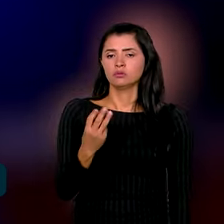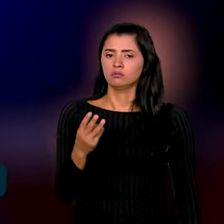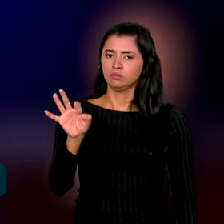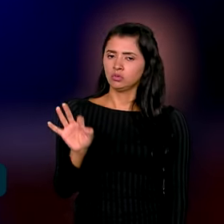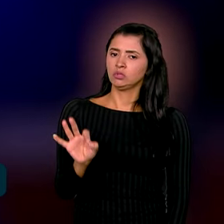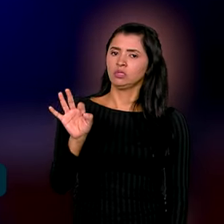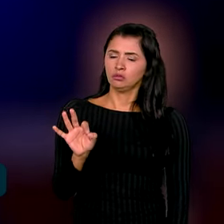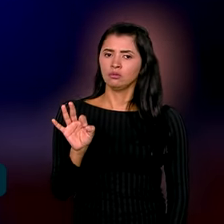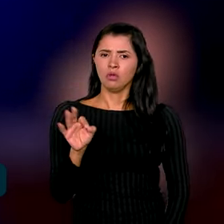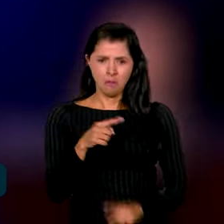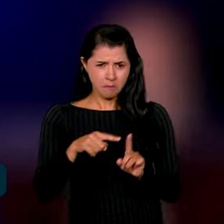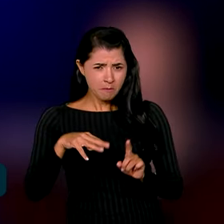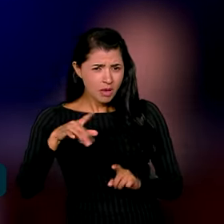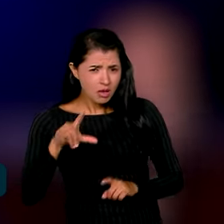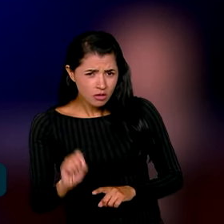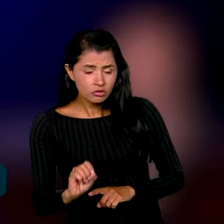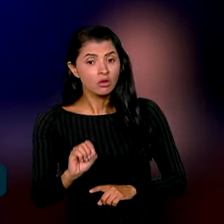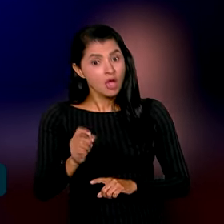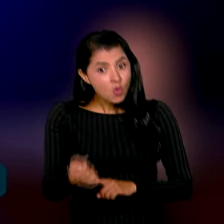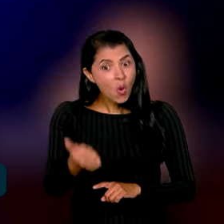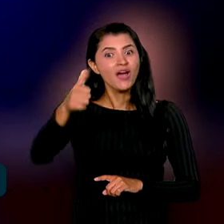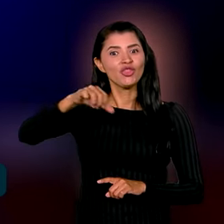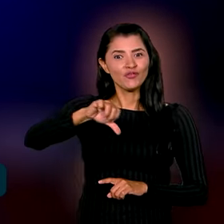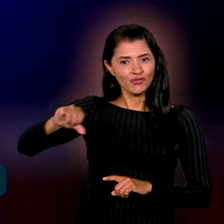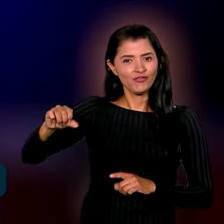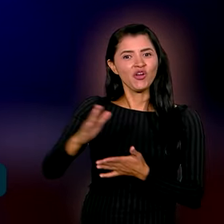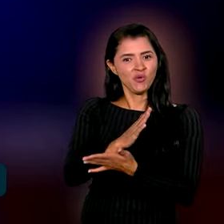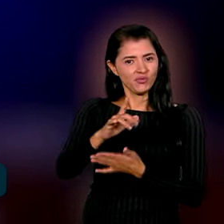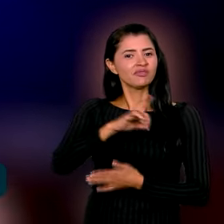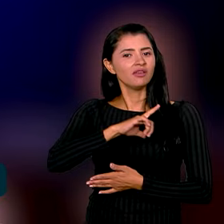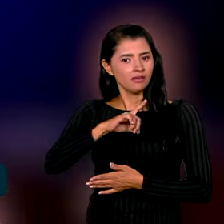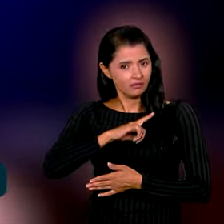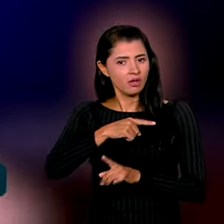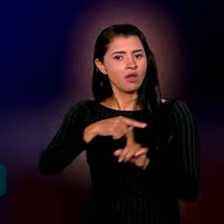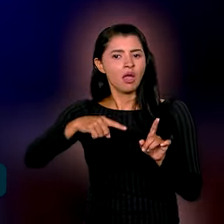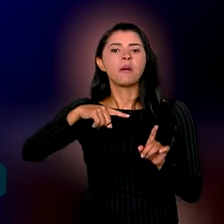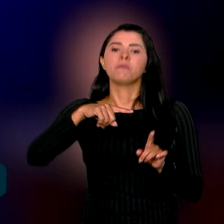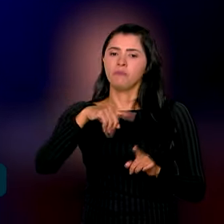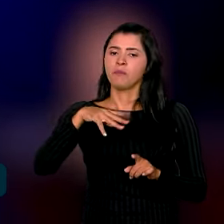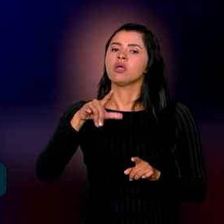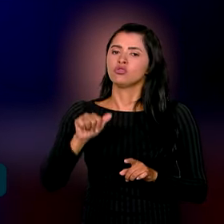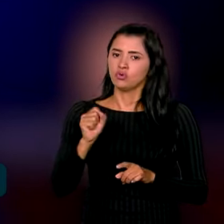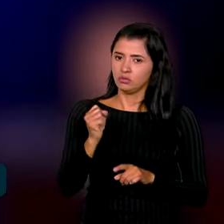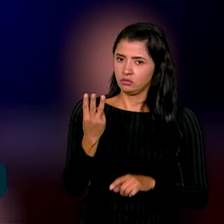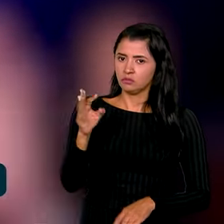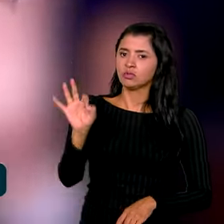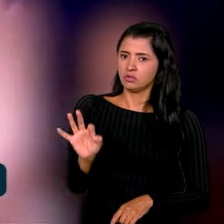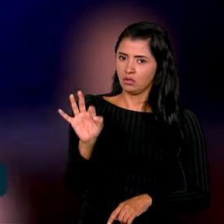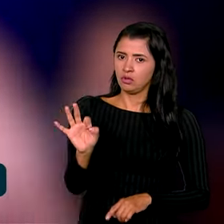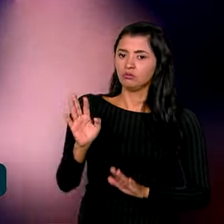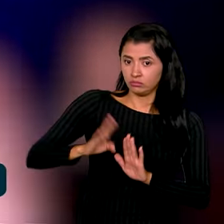83%. O médio? O médio. Chega a 99%, em alguns casos. O desconto médio é de 83%. Então,